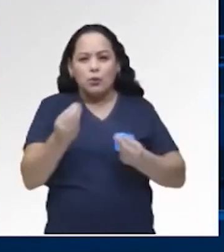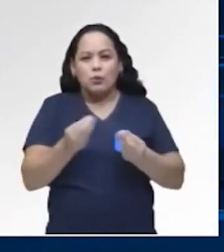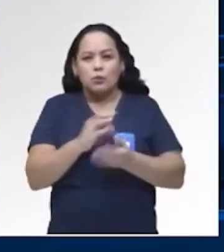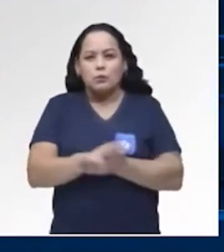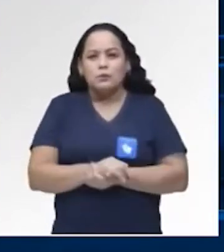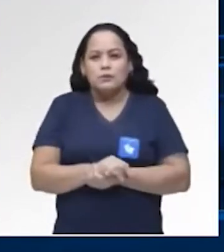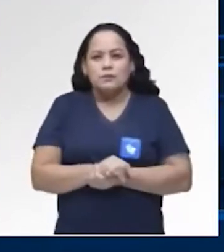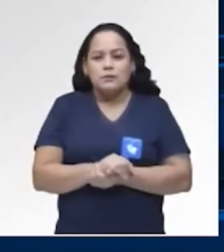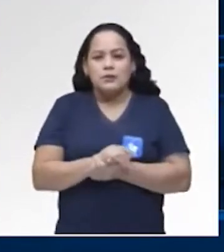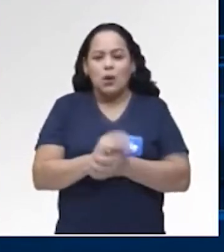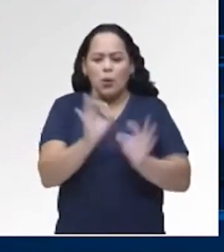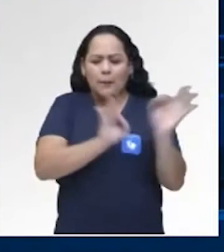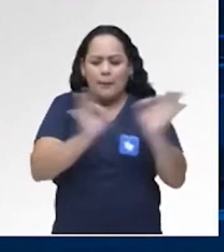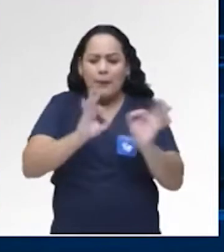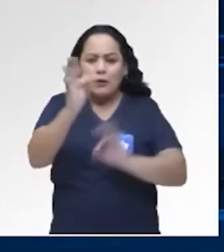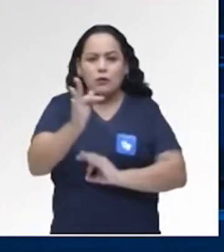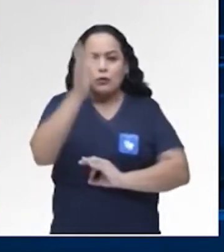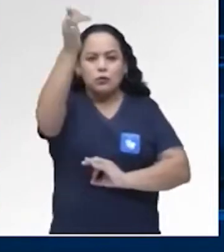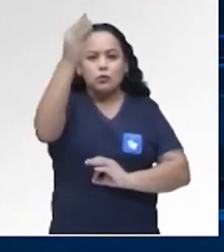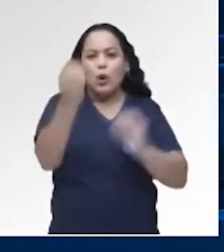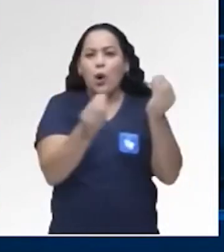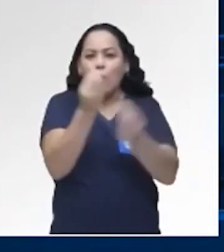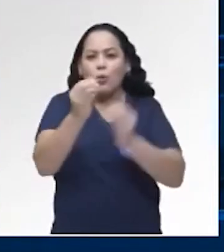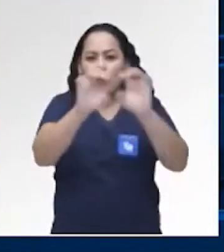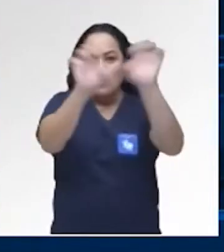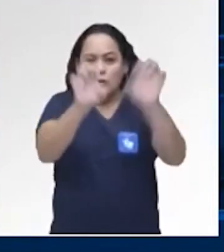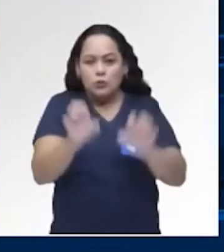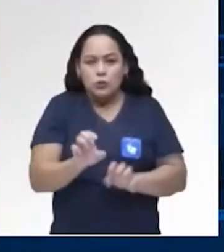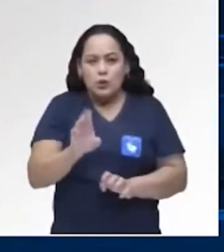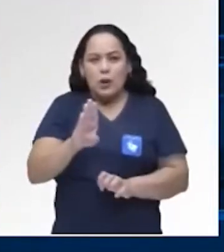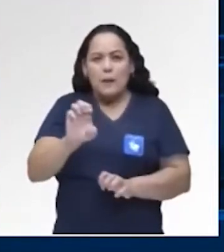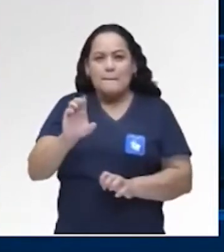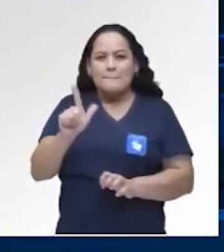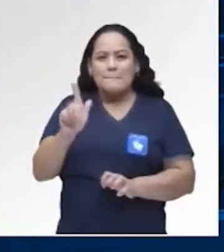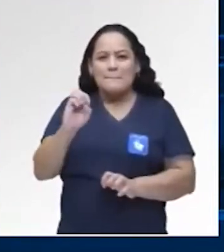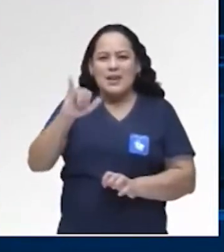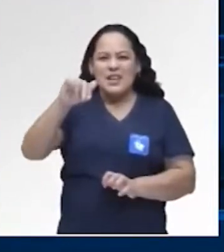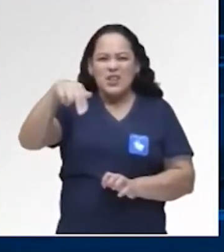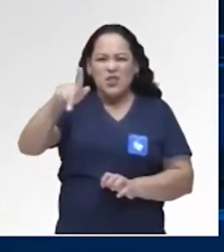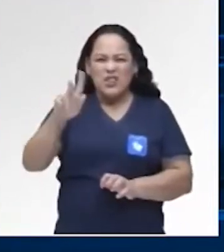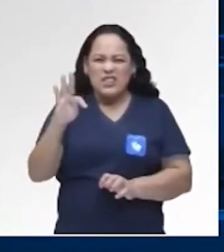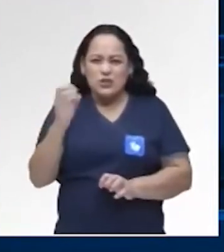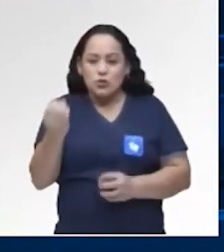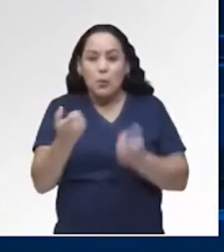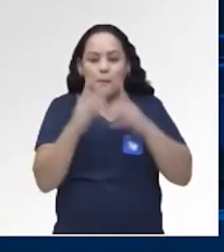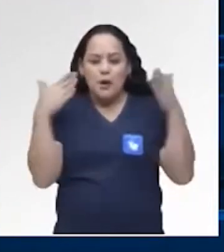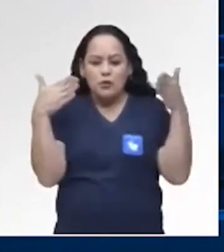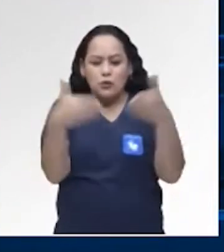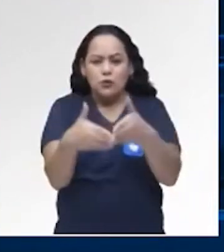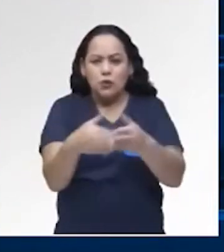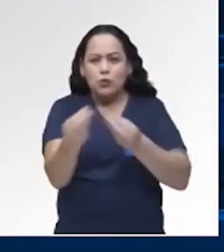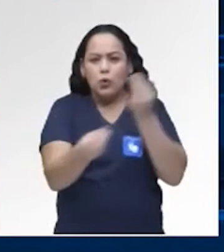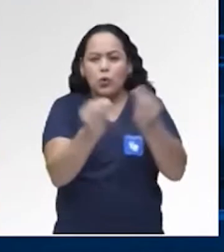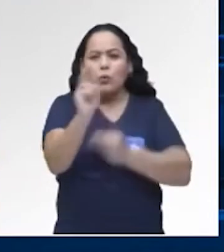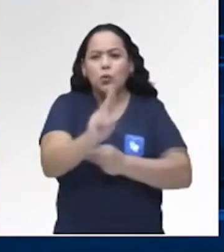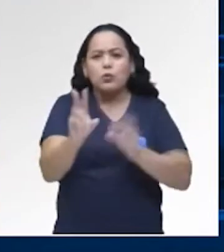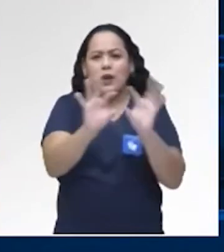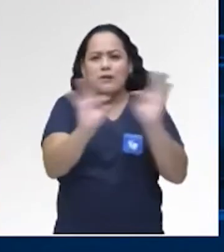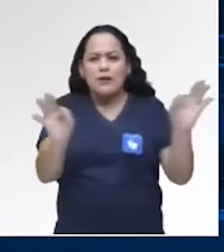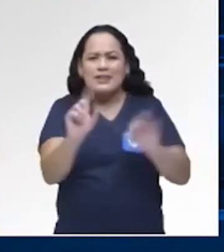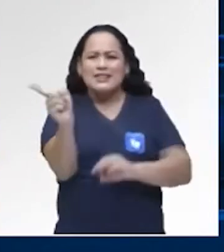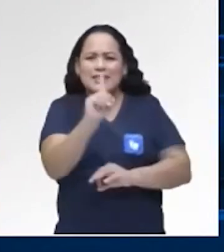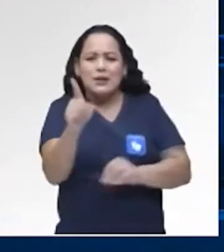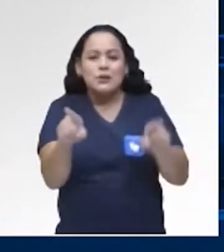de futuro, né, que é a estrutura do be going to, só que voltado aí para as formas negativas e